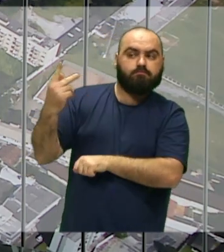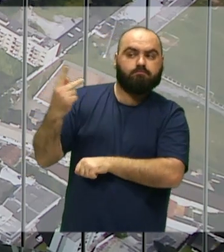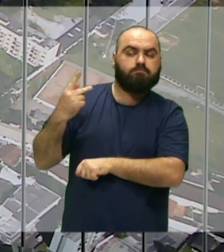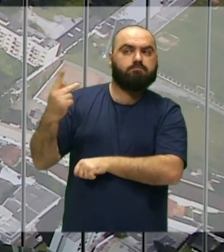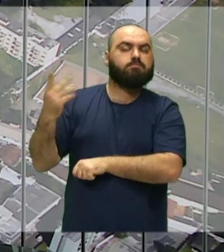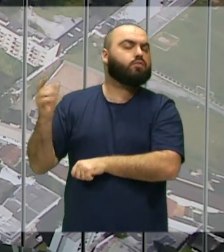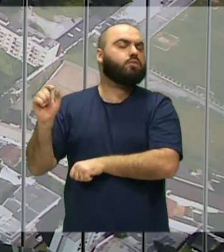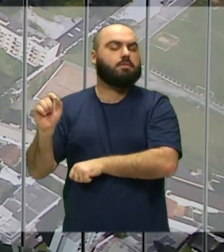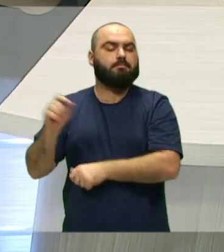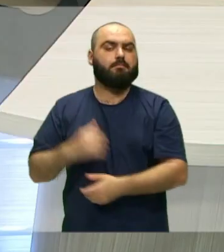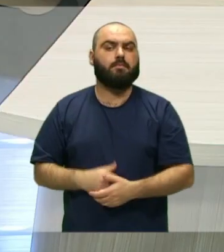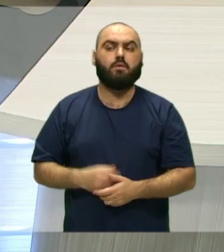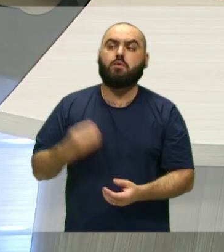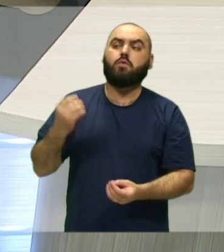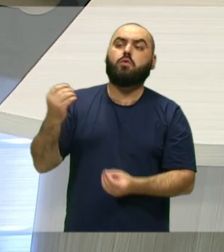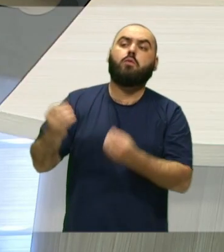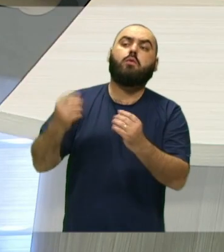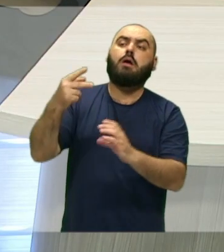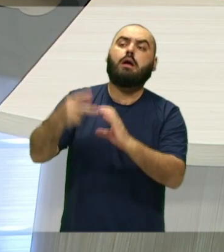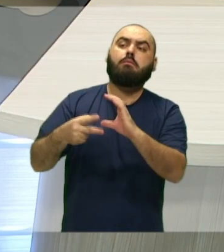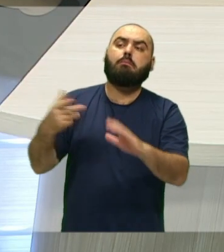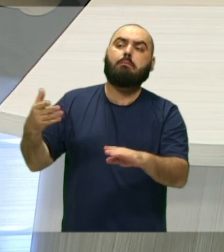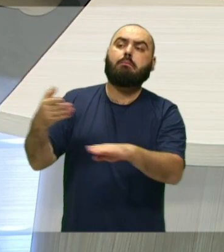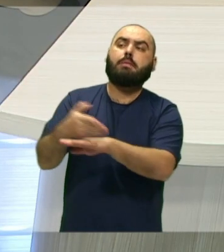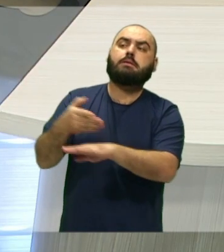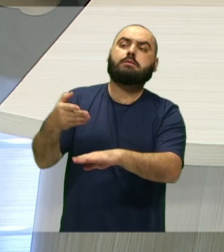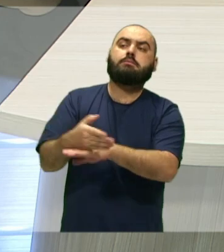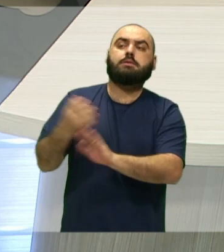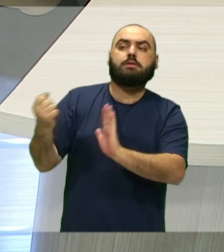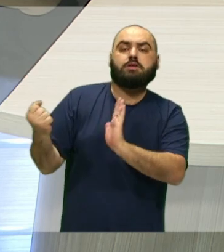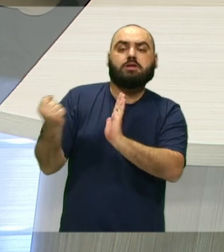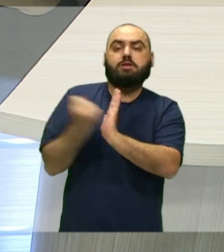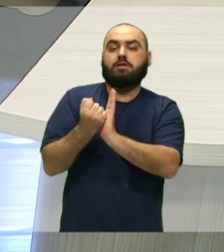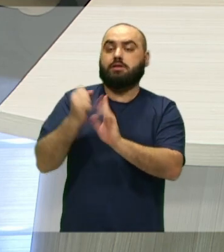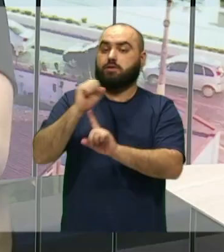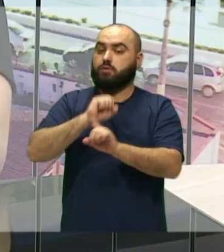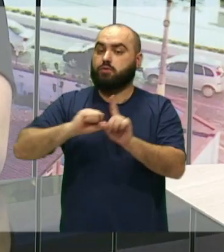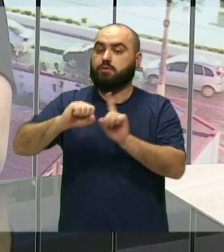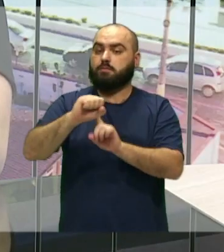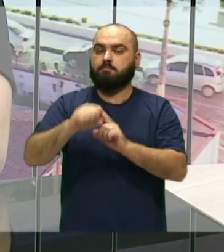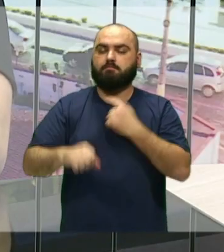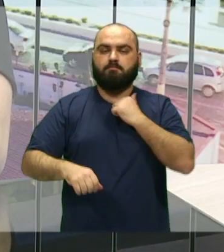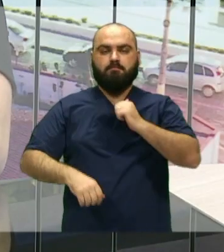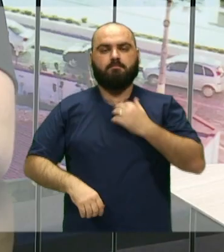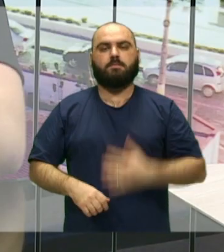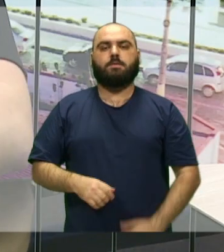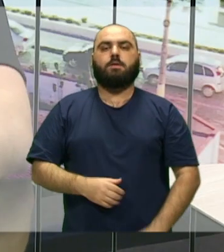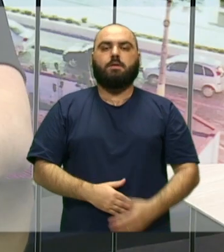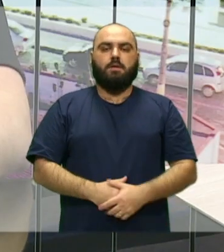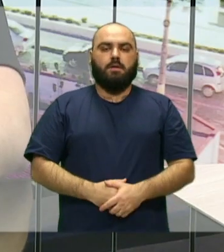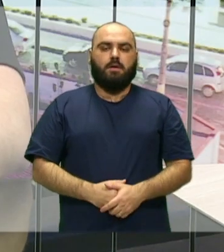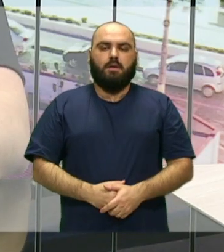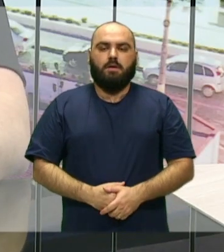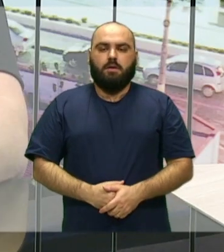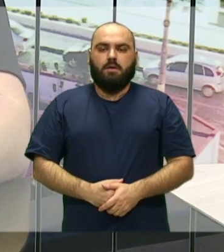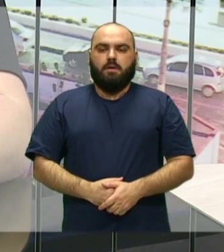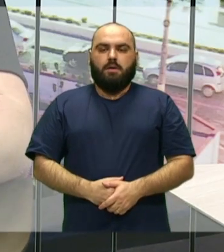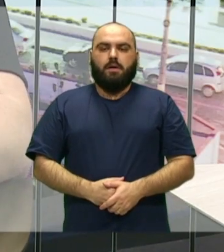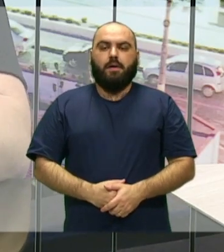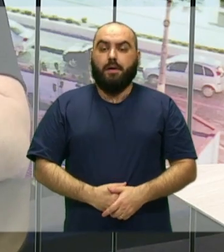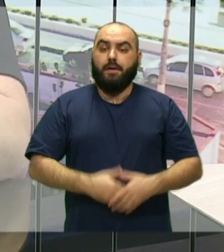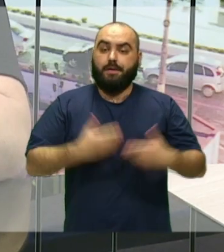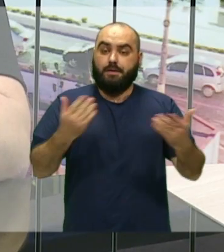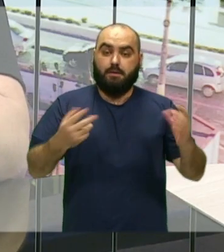selo social como que é essa representação eh a câmara ganhou uma vaga a na verdade